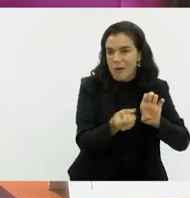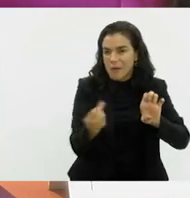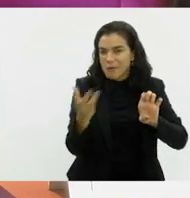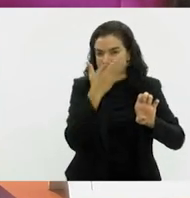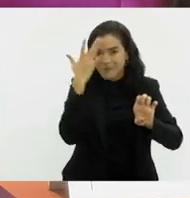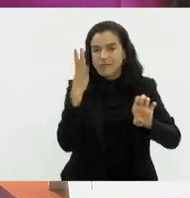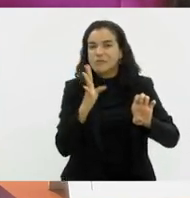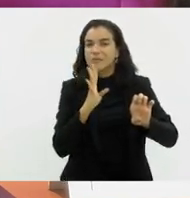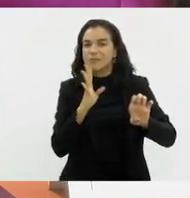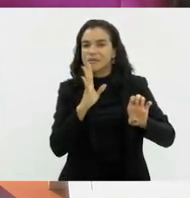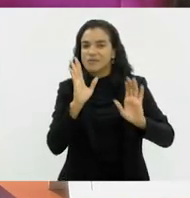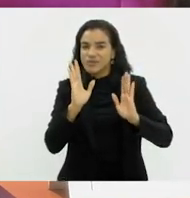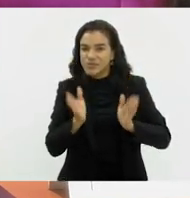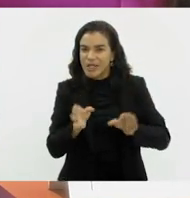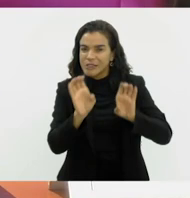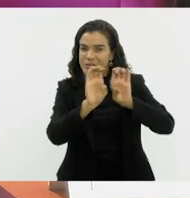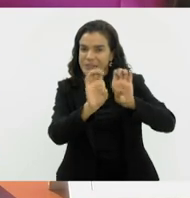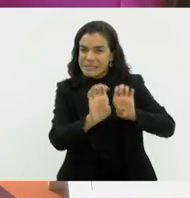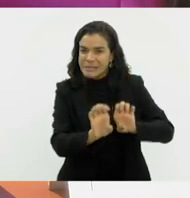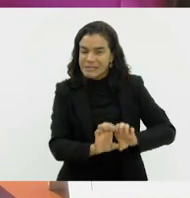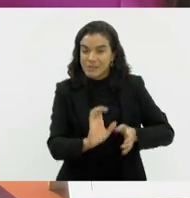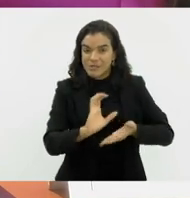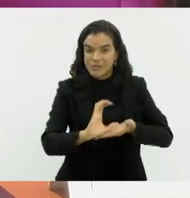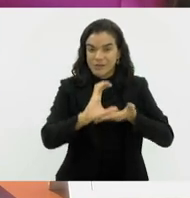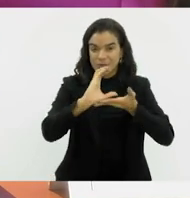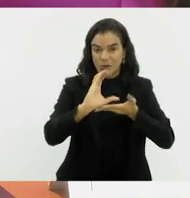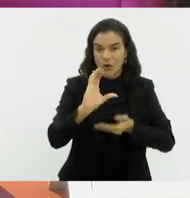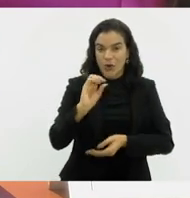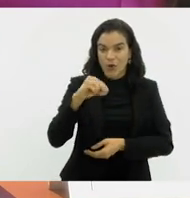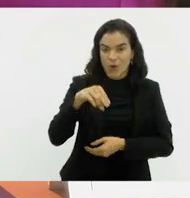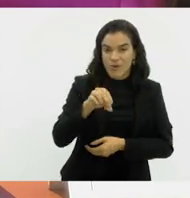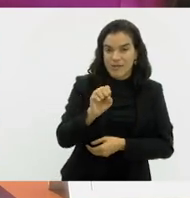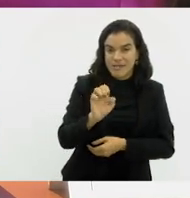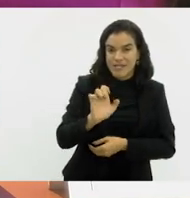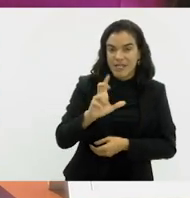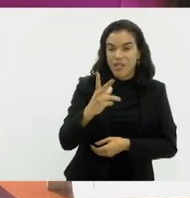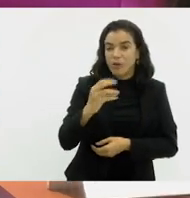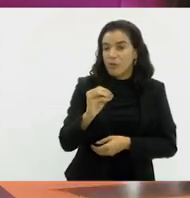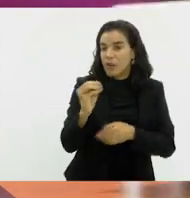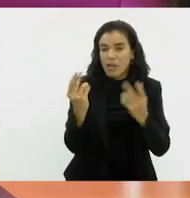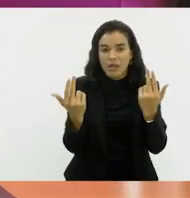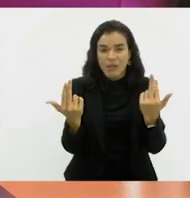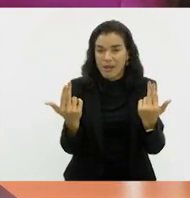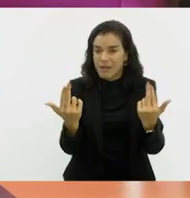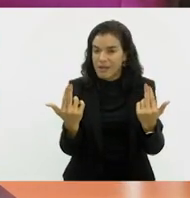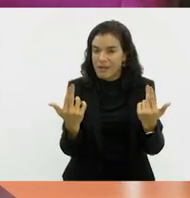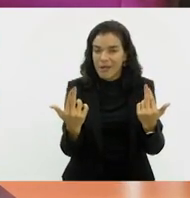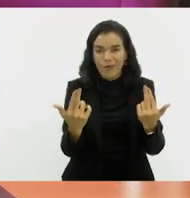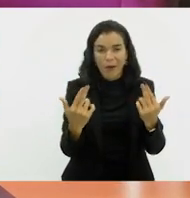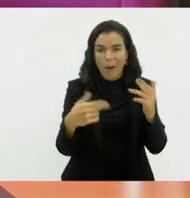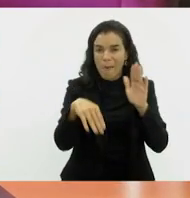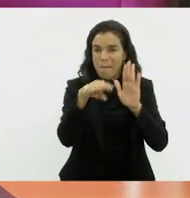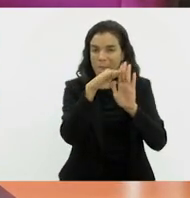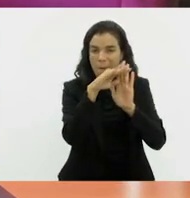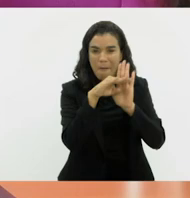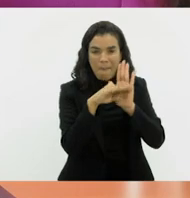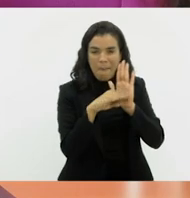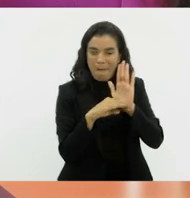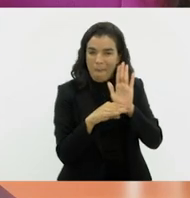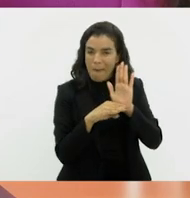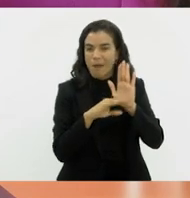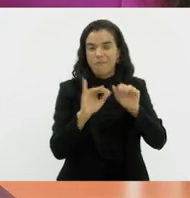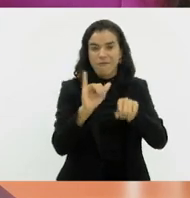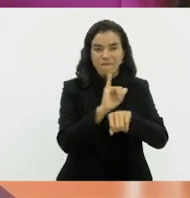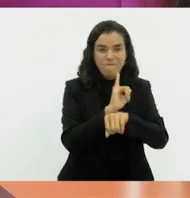visto a estrutura do Conselho, né, é a mesma estrutura, são os mesmos componentes, a mesma forma